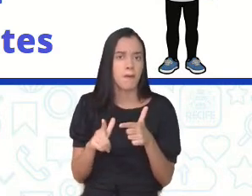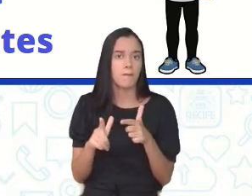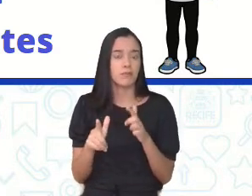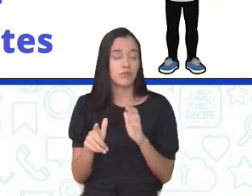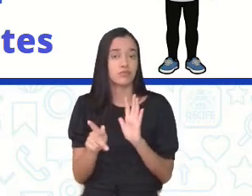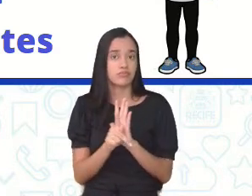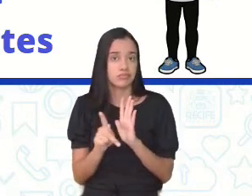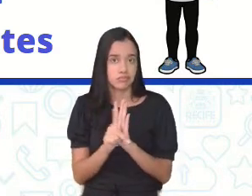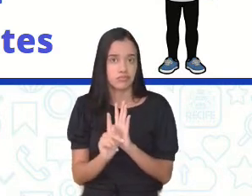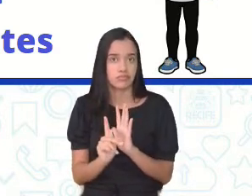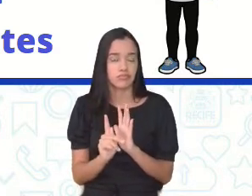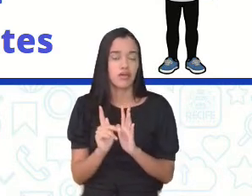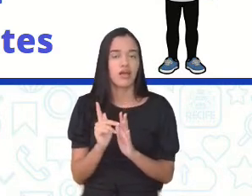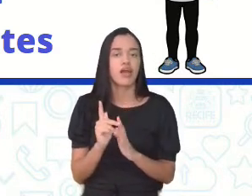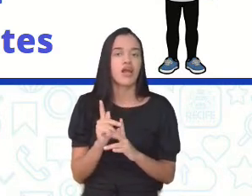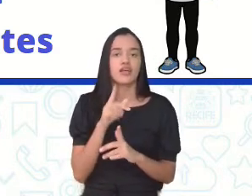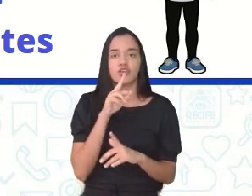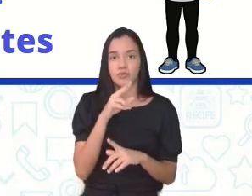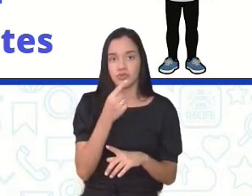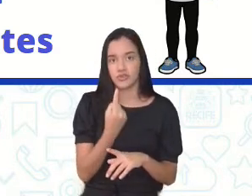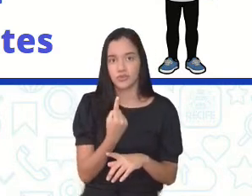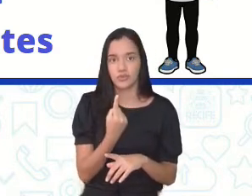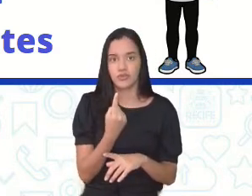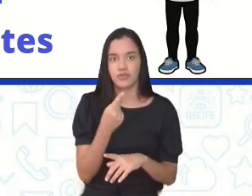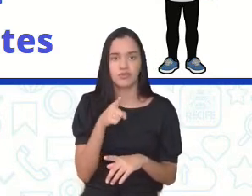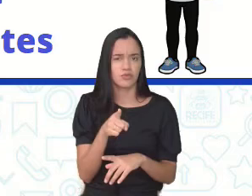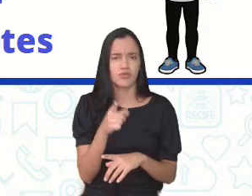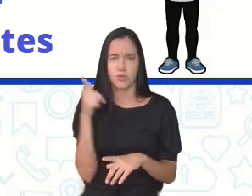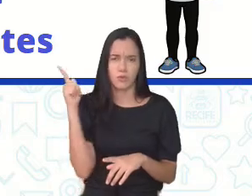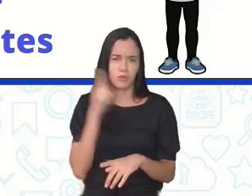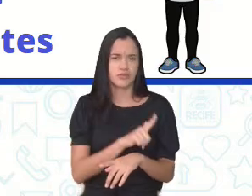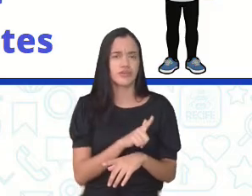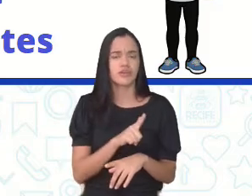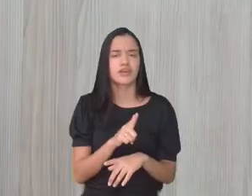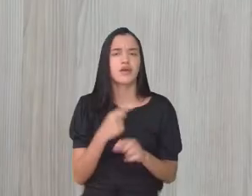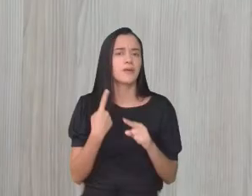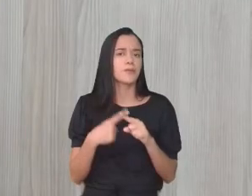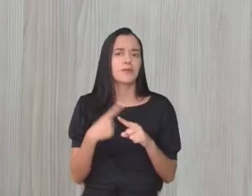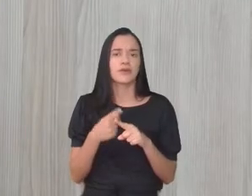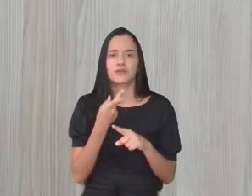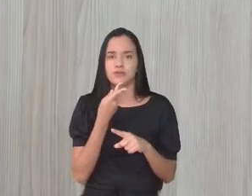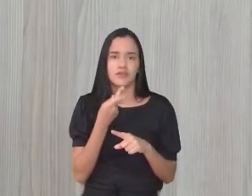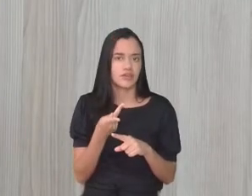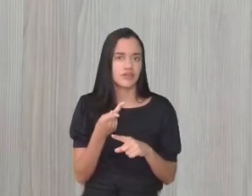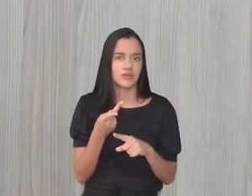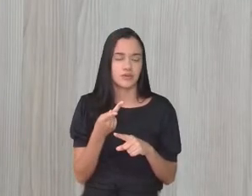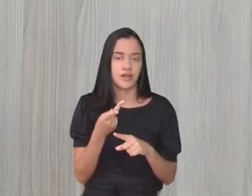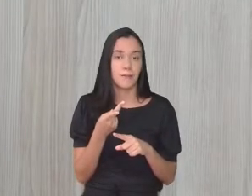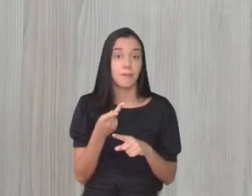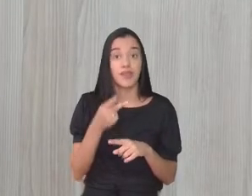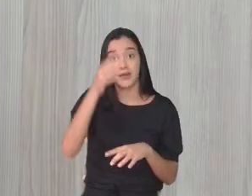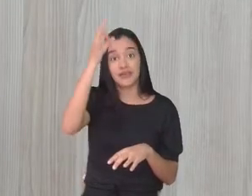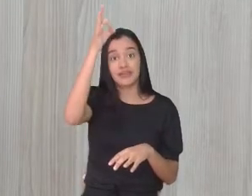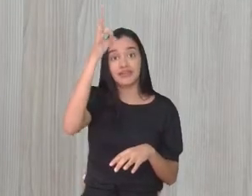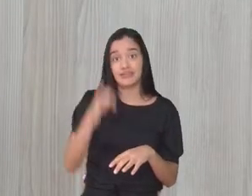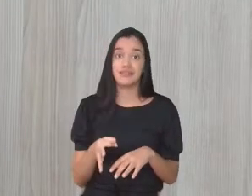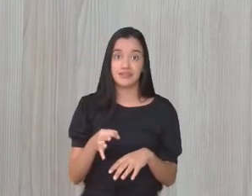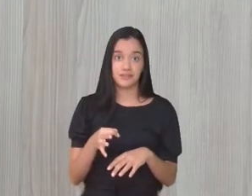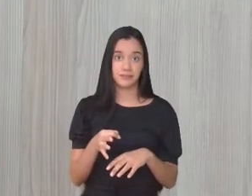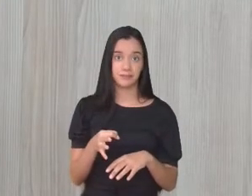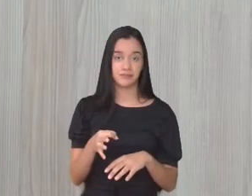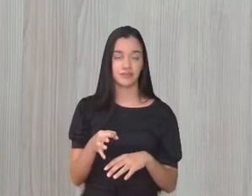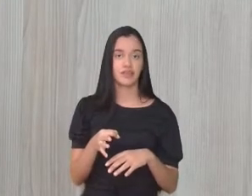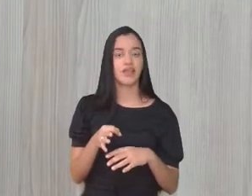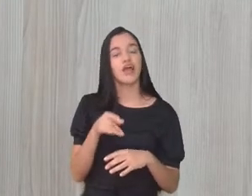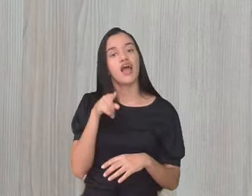é igual a 1, isso aí você tira de letra. Por que eu estou falando isso? Porque é exatamente